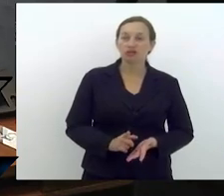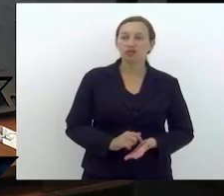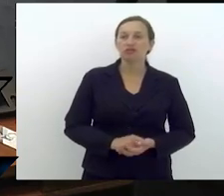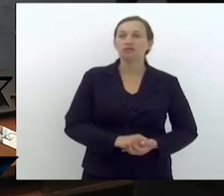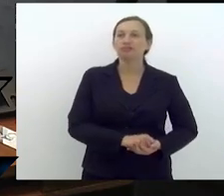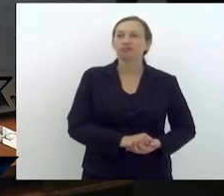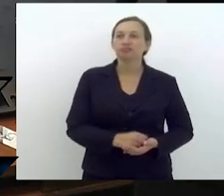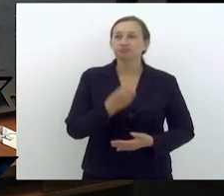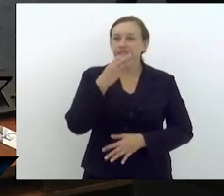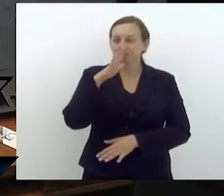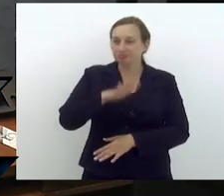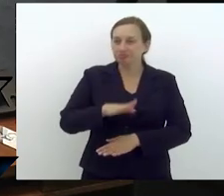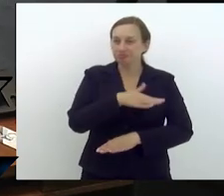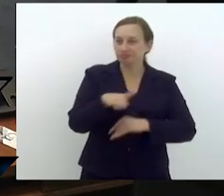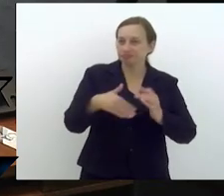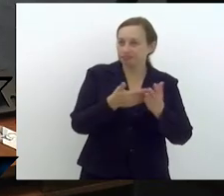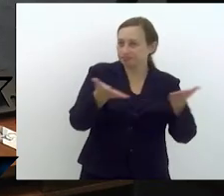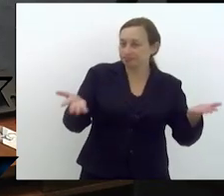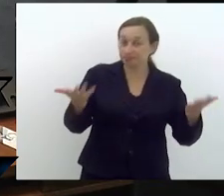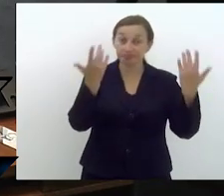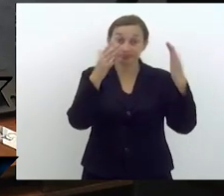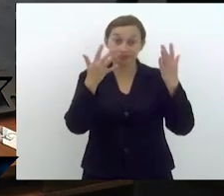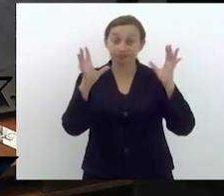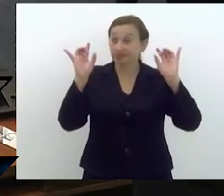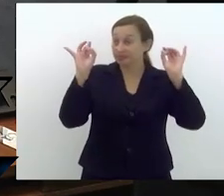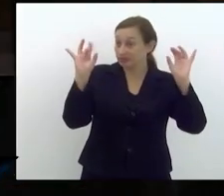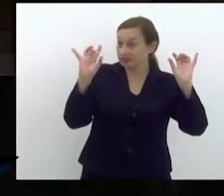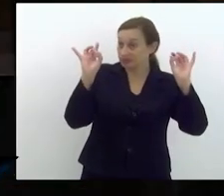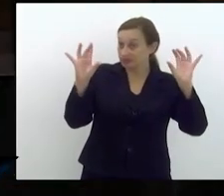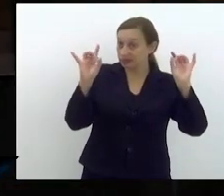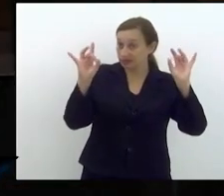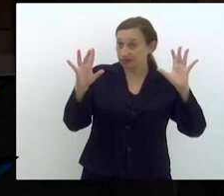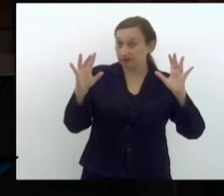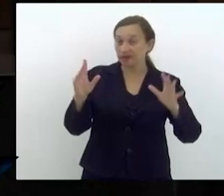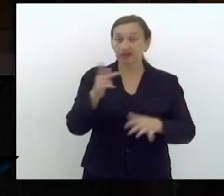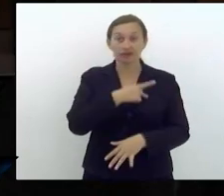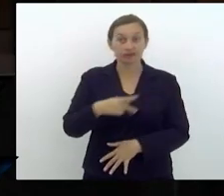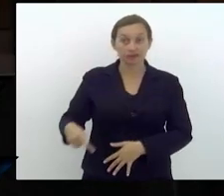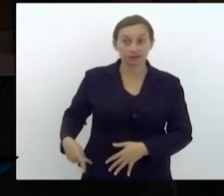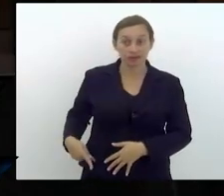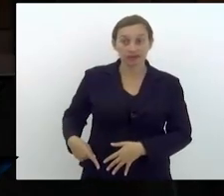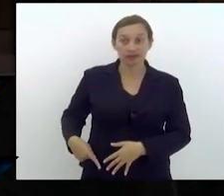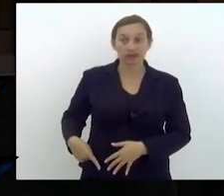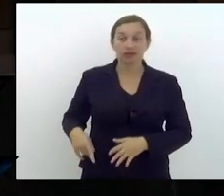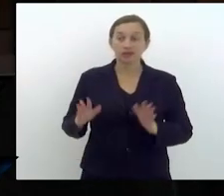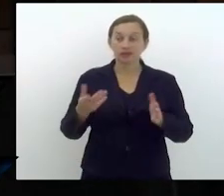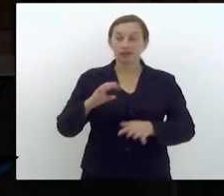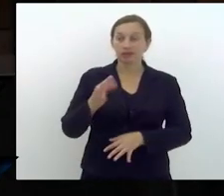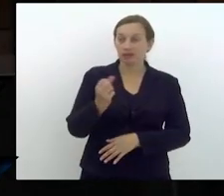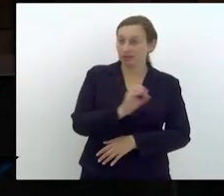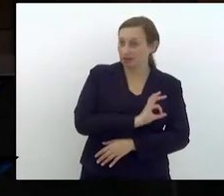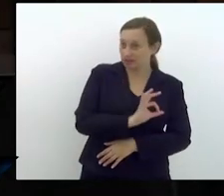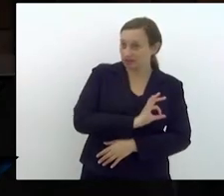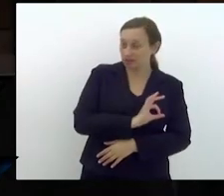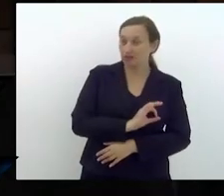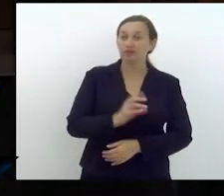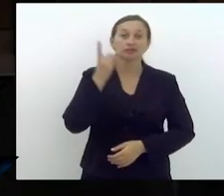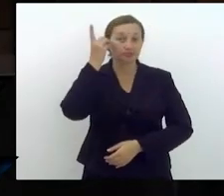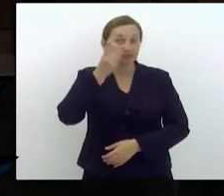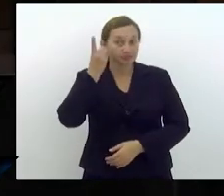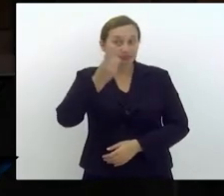Boa tarde a todos e todas uma saudação especial a presidente da sessão de hoje deputada Marta Rocha